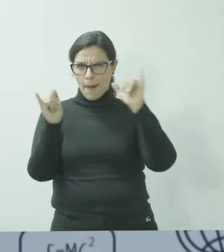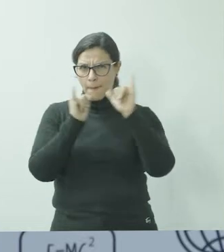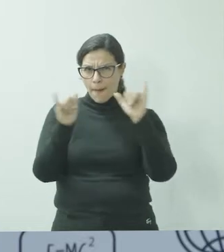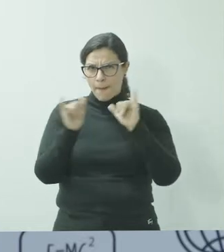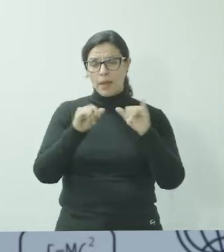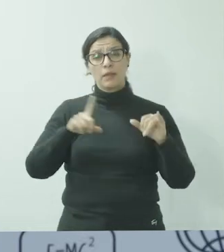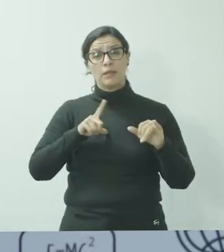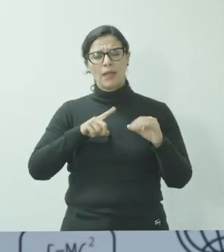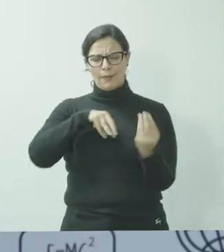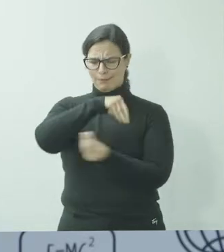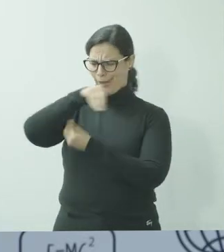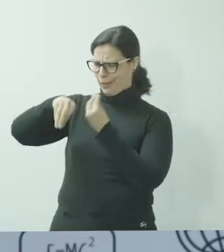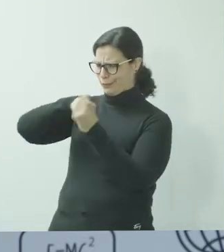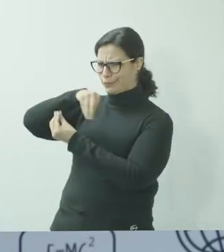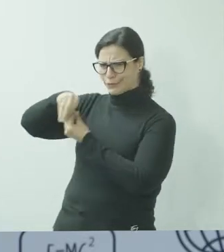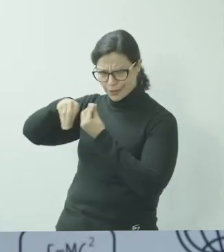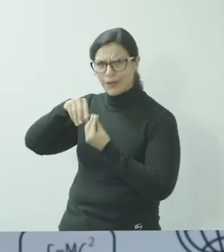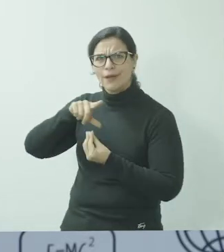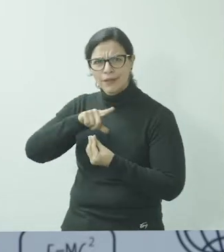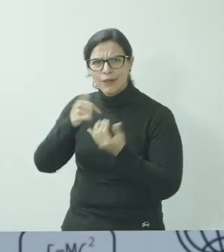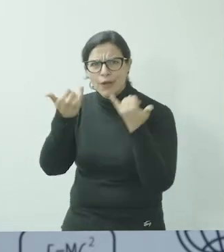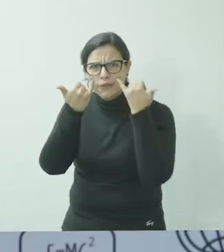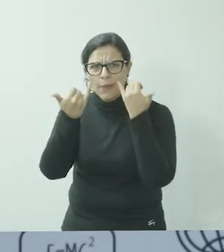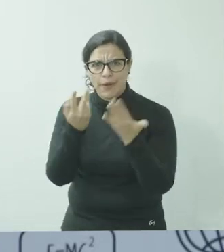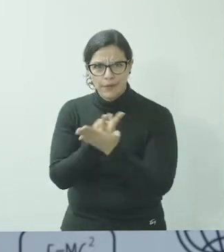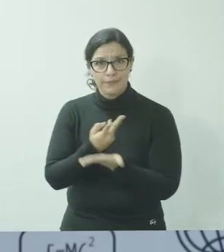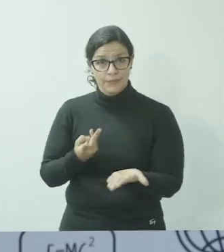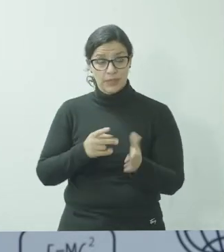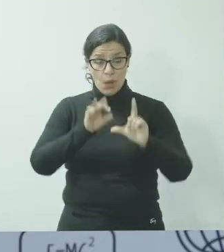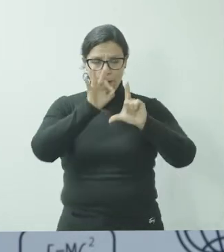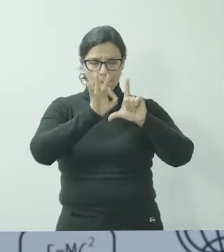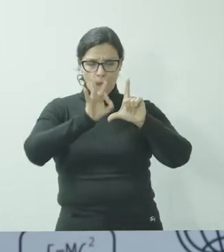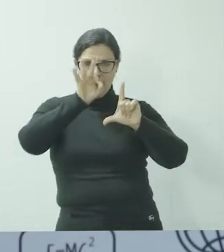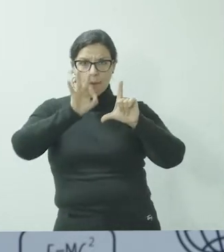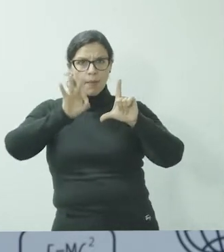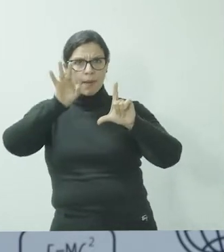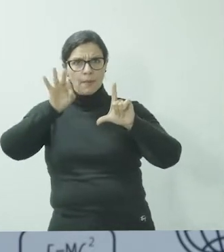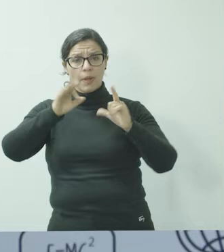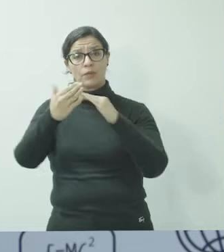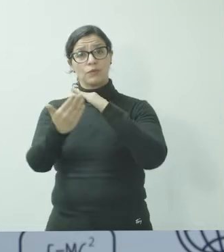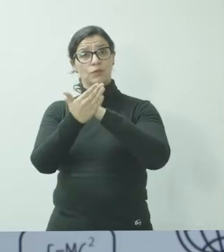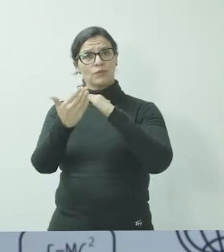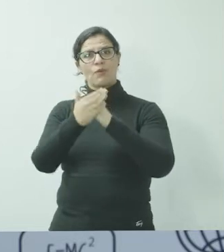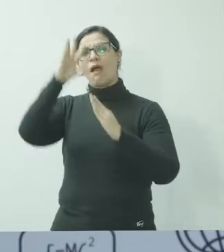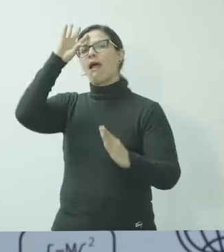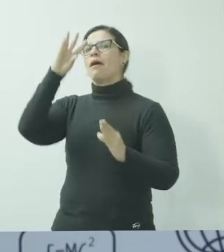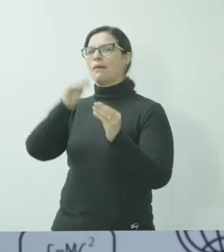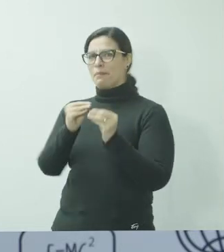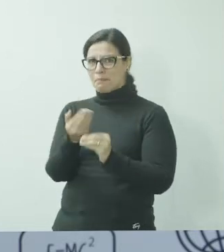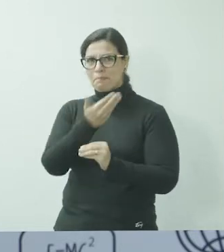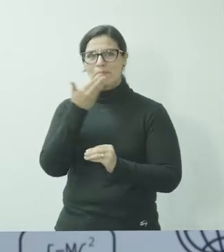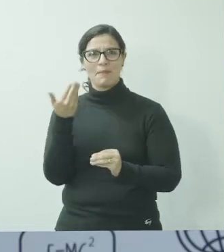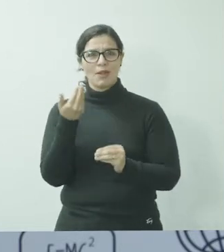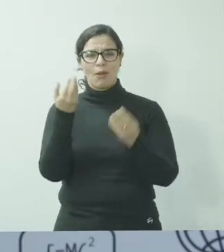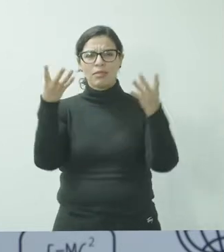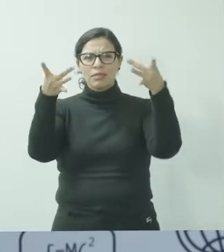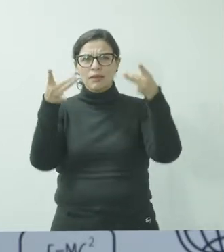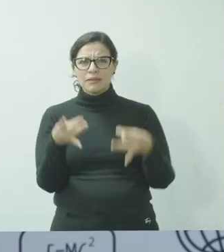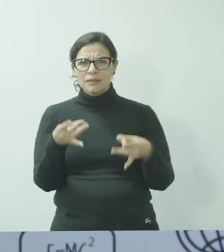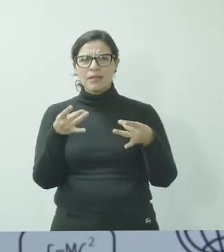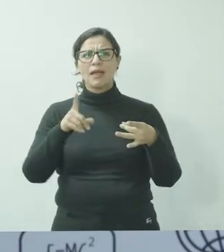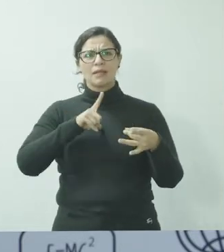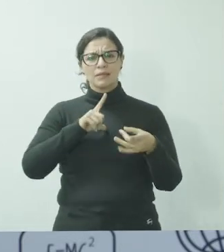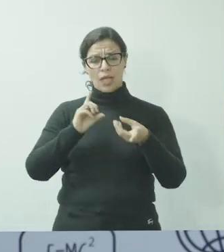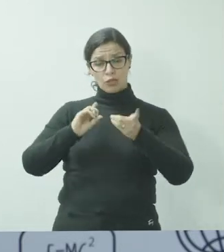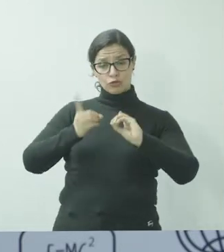informações estavam um pouco bagunçadas né então o gráfico eh vem já para nos auxiliar com informações mais